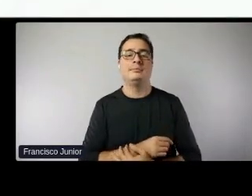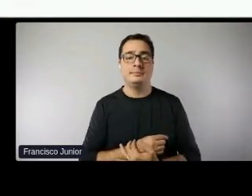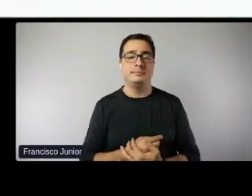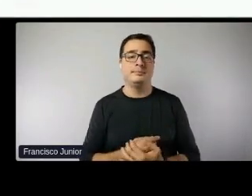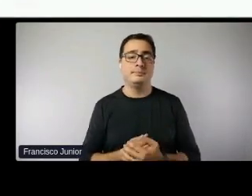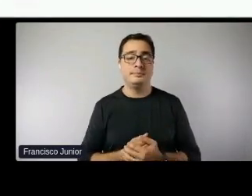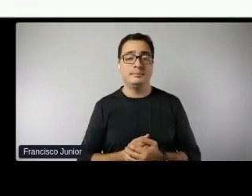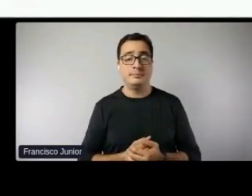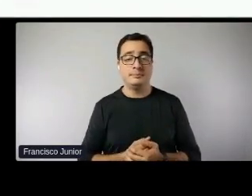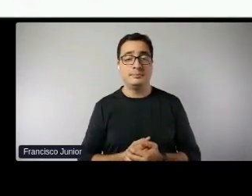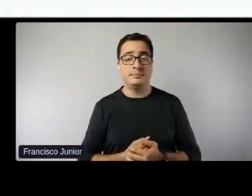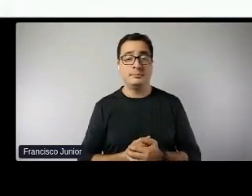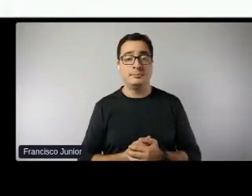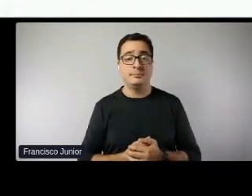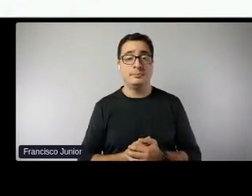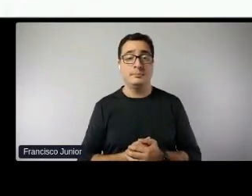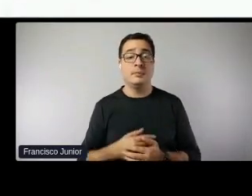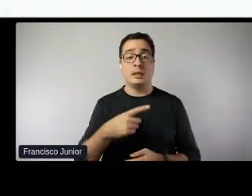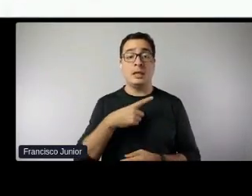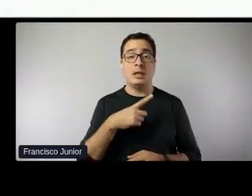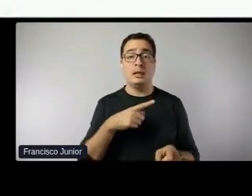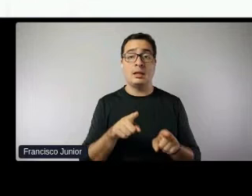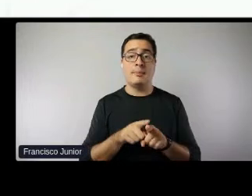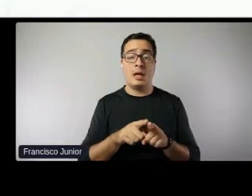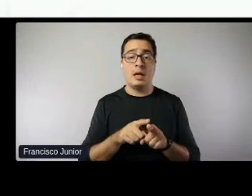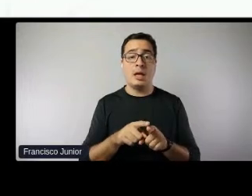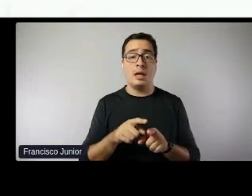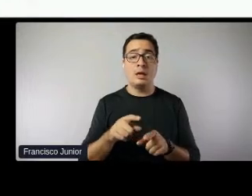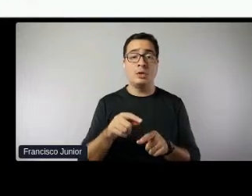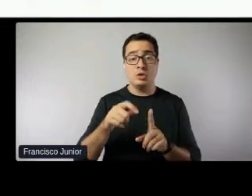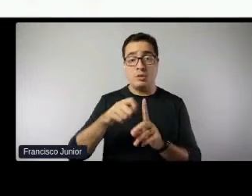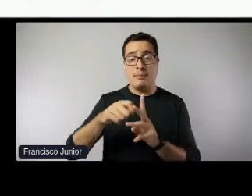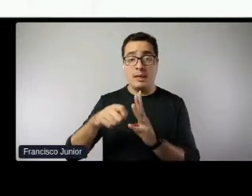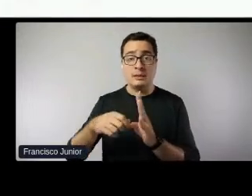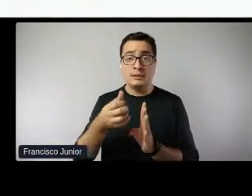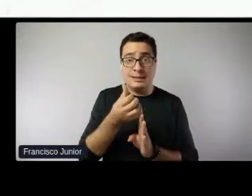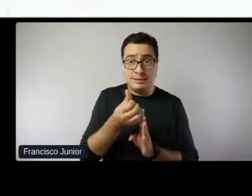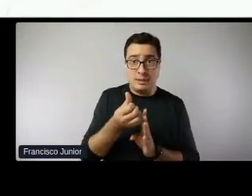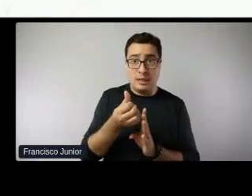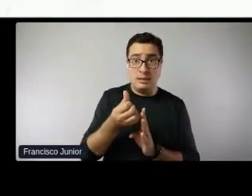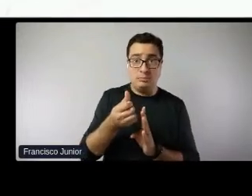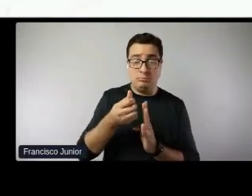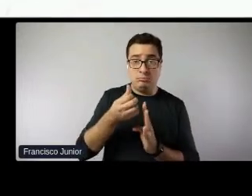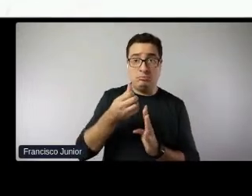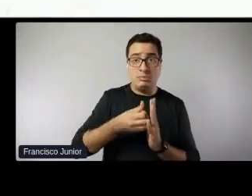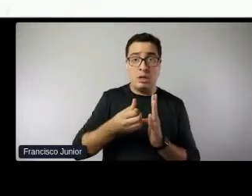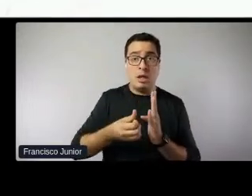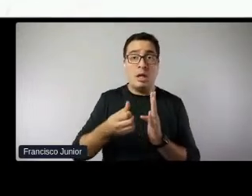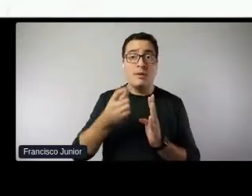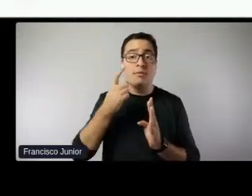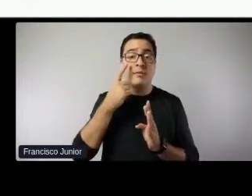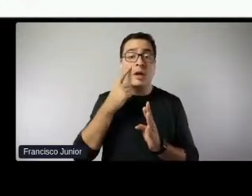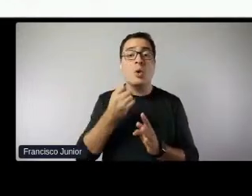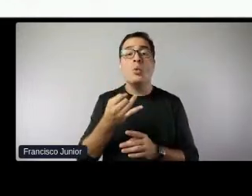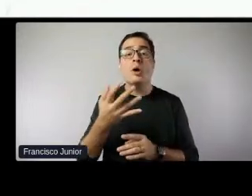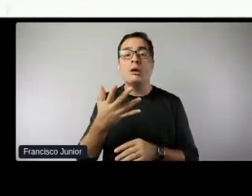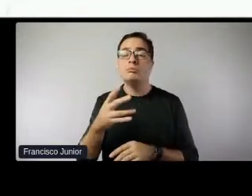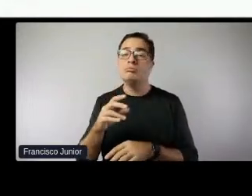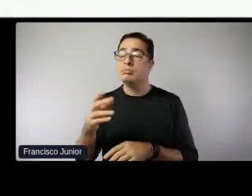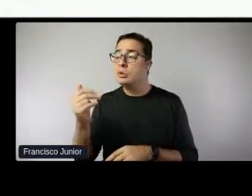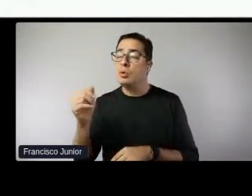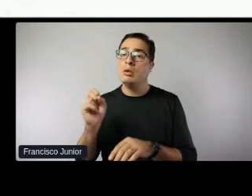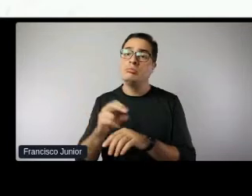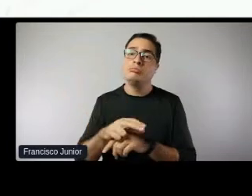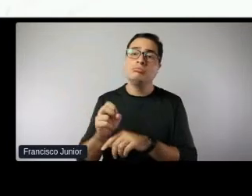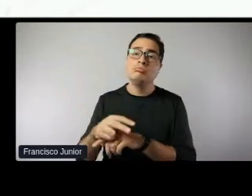Tá. Temos aí também a contratação mensal dos últimos 6 meses. Então, esse gráfico é bastante interessante, porque